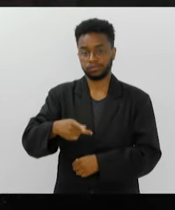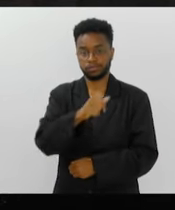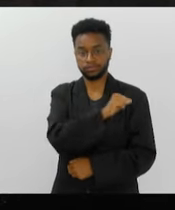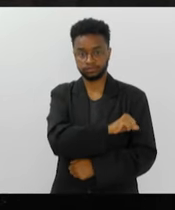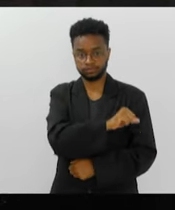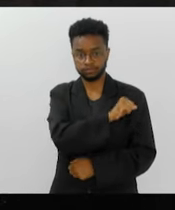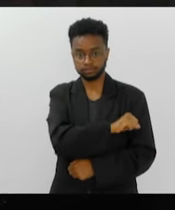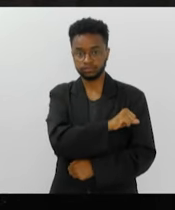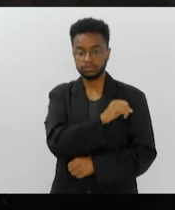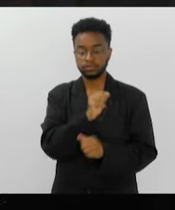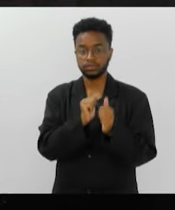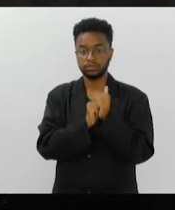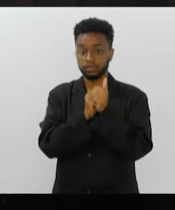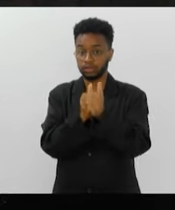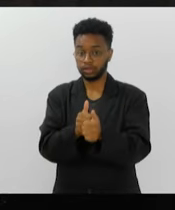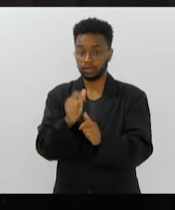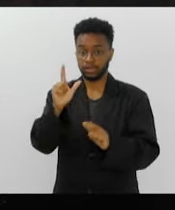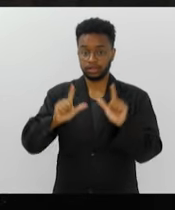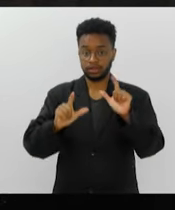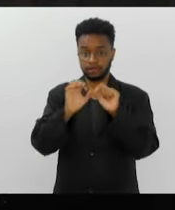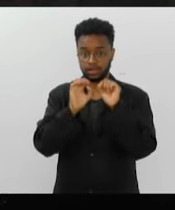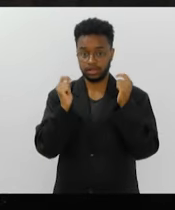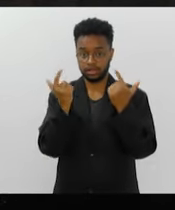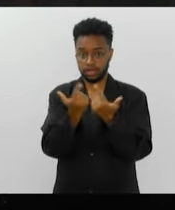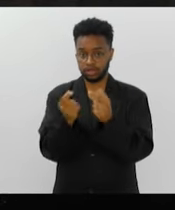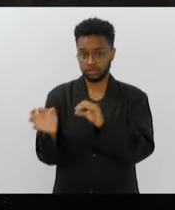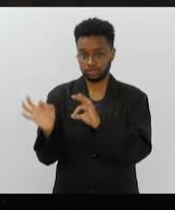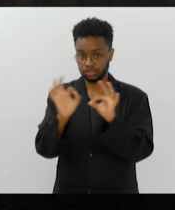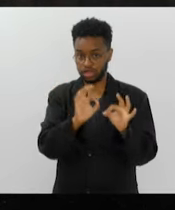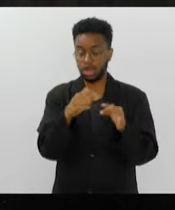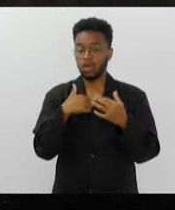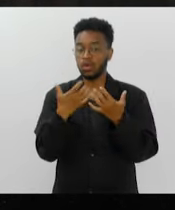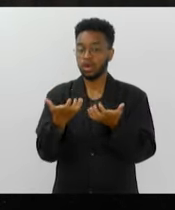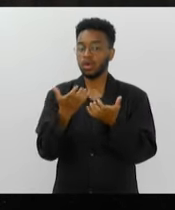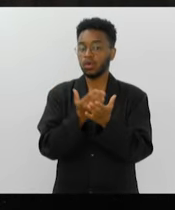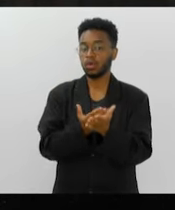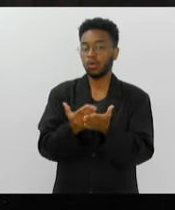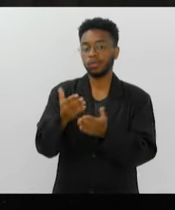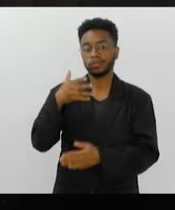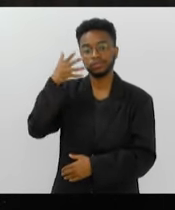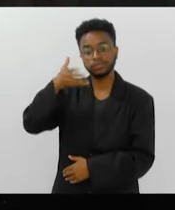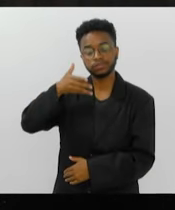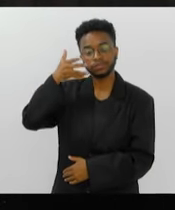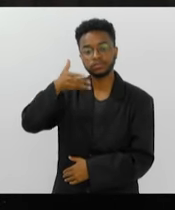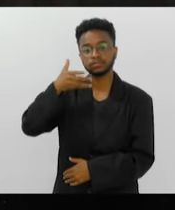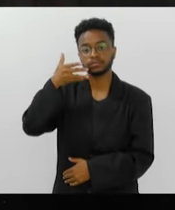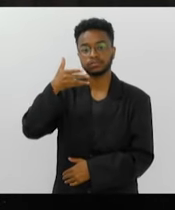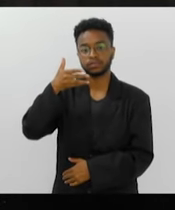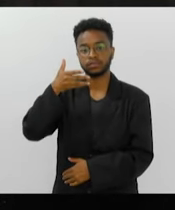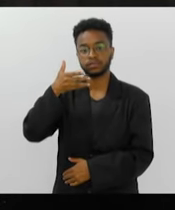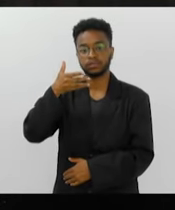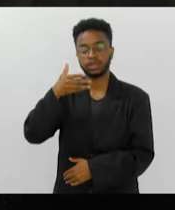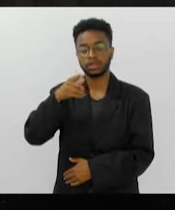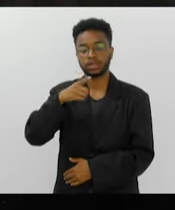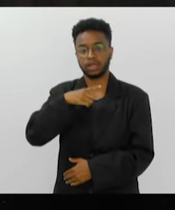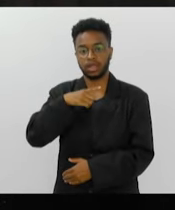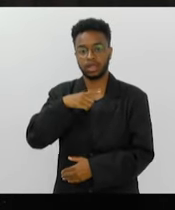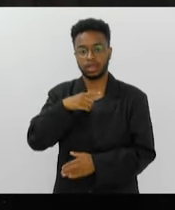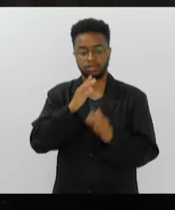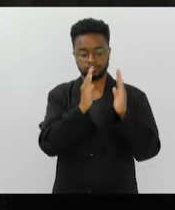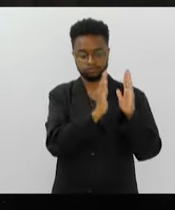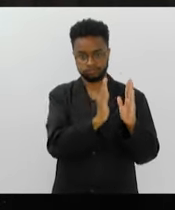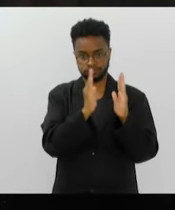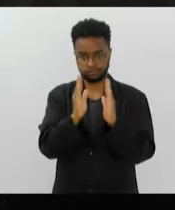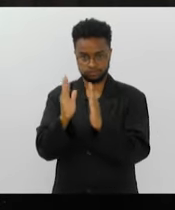Janeiro que nos acompanha pela TV alerge eu queria começar minha fala que vai ser dividida em alguns blocos